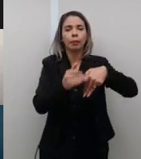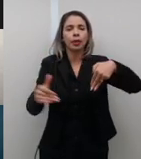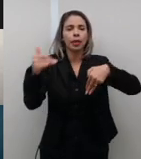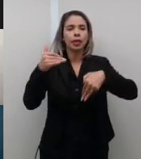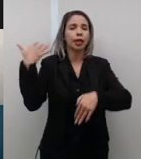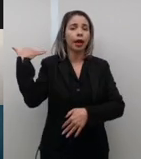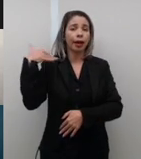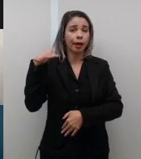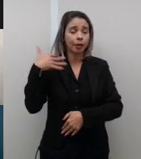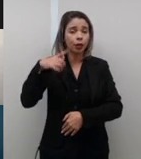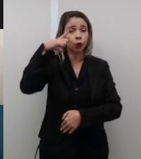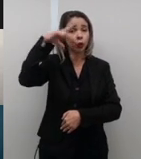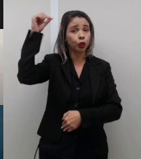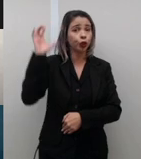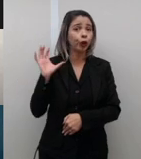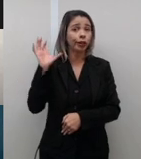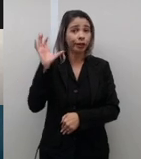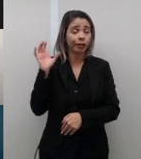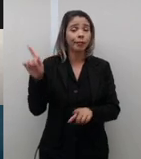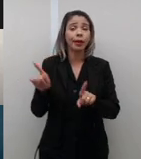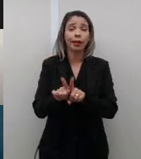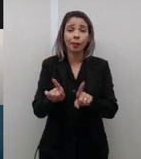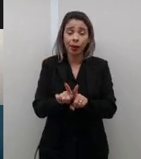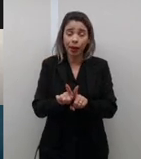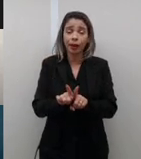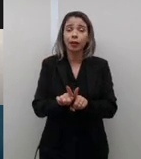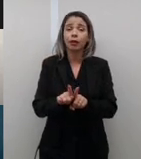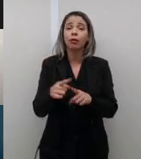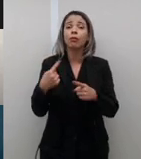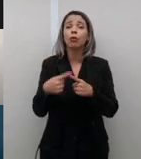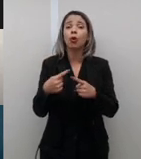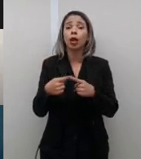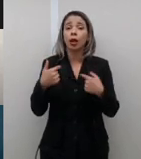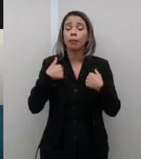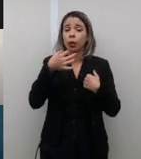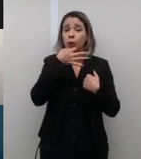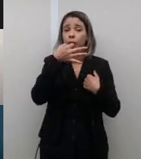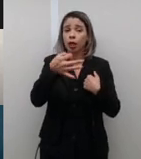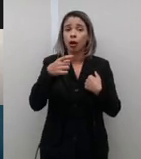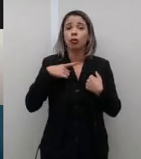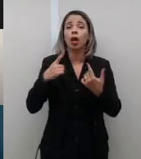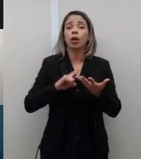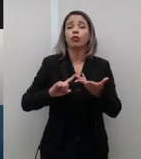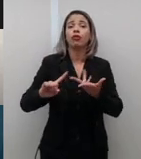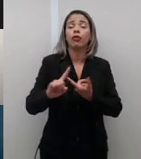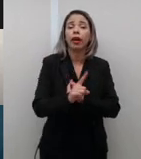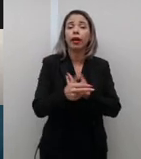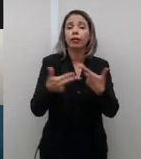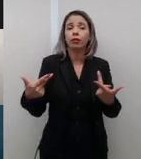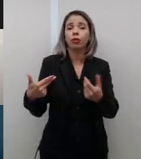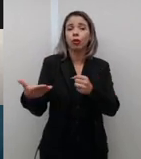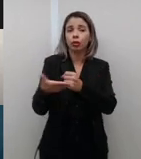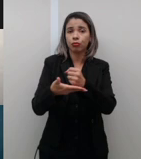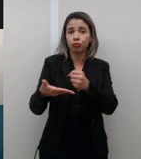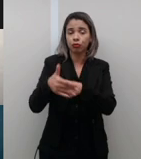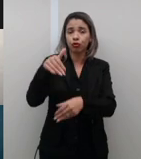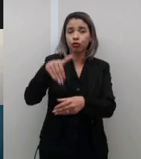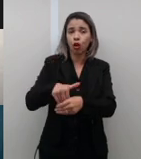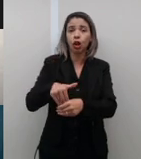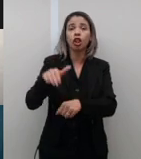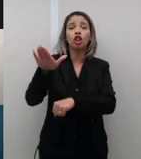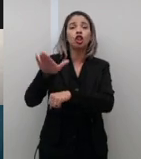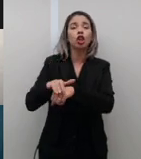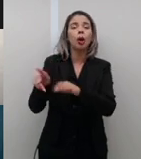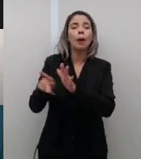Weber, que, a meu ver, a par de outros fundamentos utilizados em seus votos, invocaram o princípio da dignidade